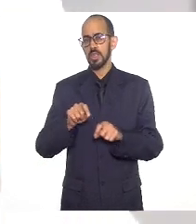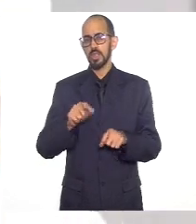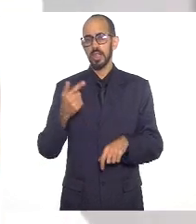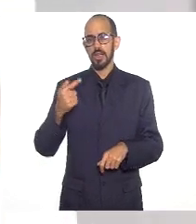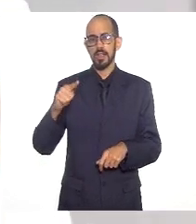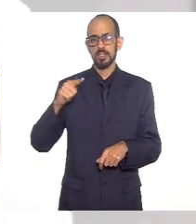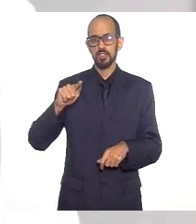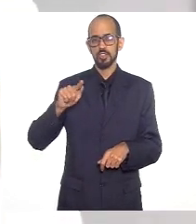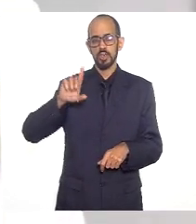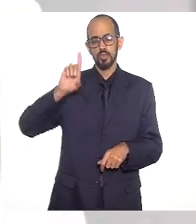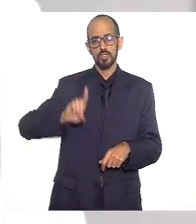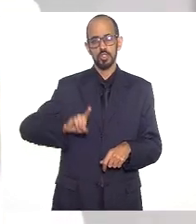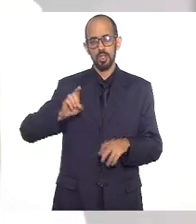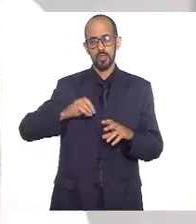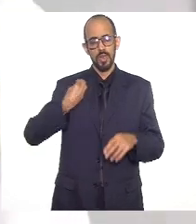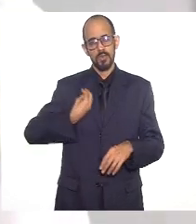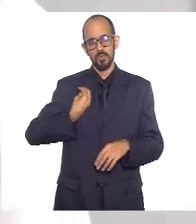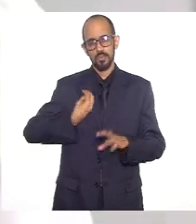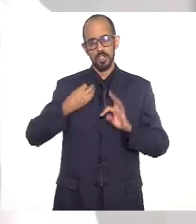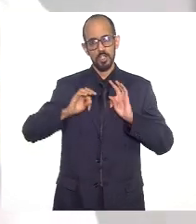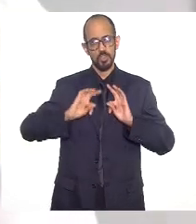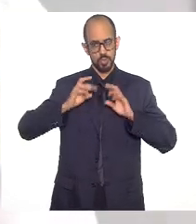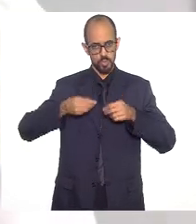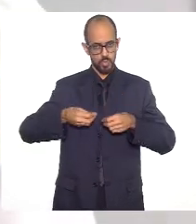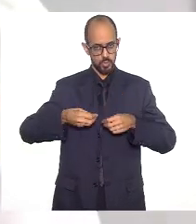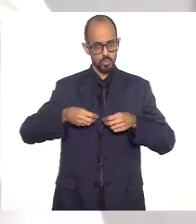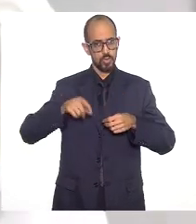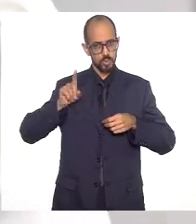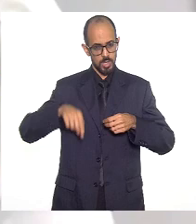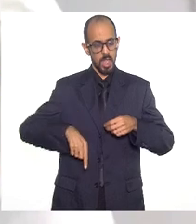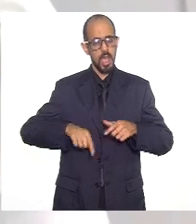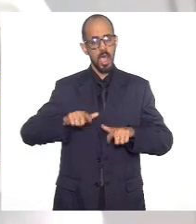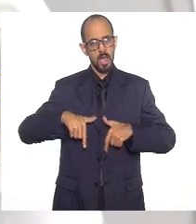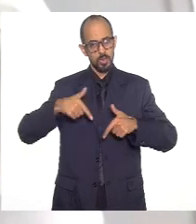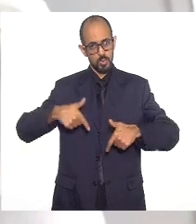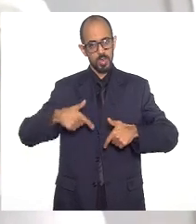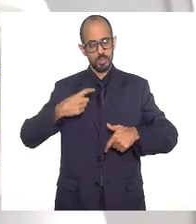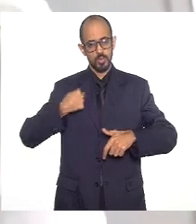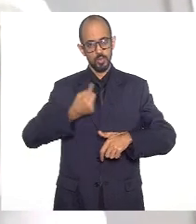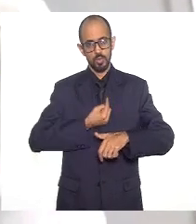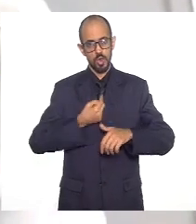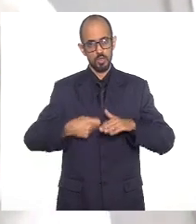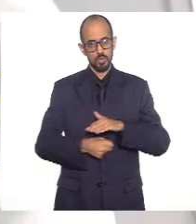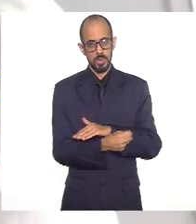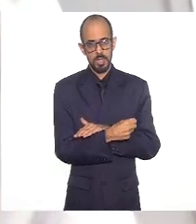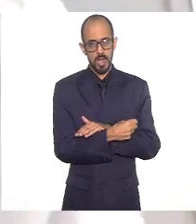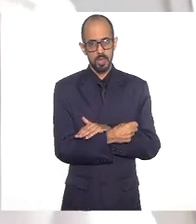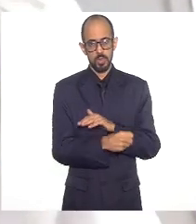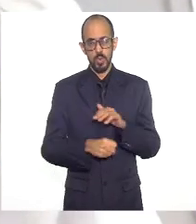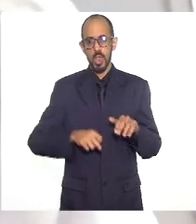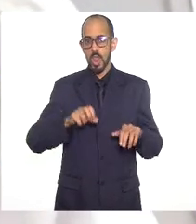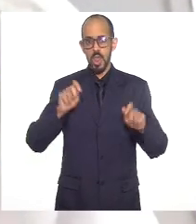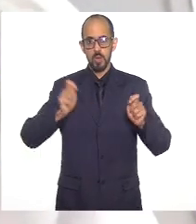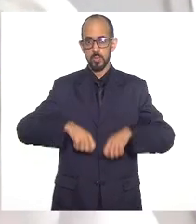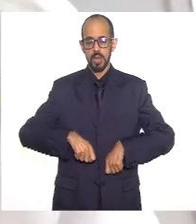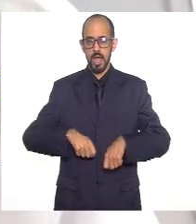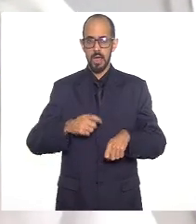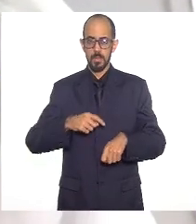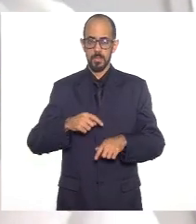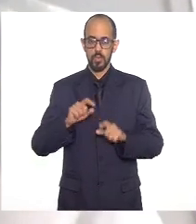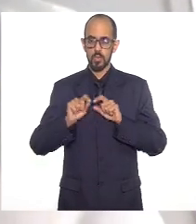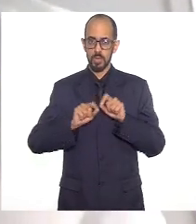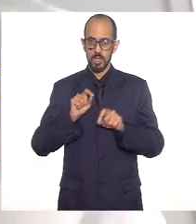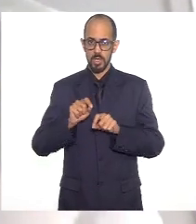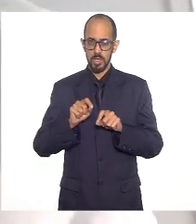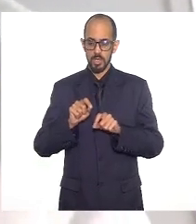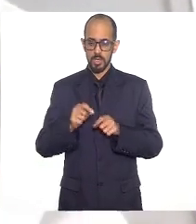do direito à vida de todos e todas. E foi essa a atuação do nosso mandato. Não é possível que seja mandado